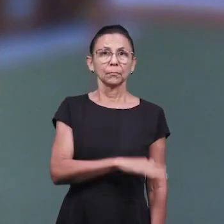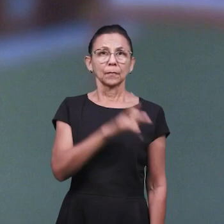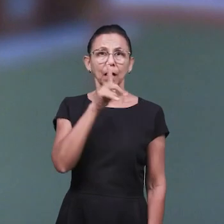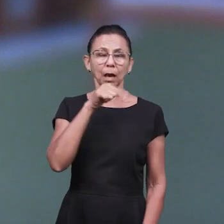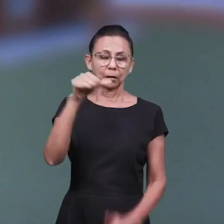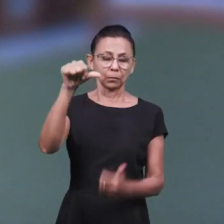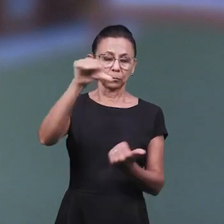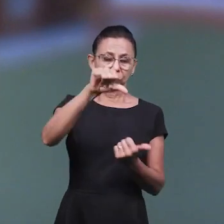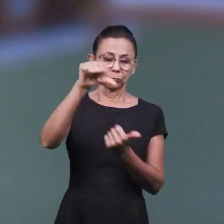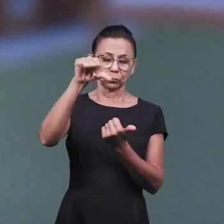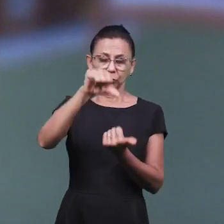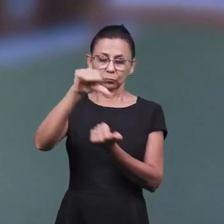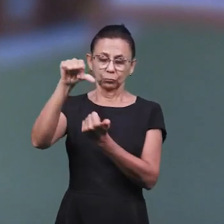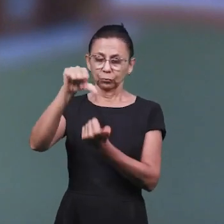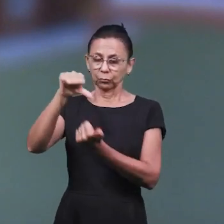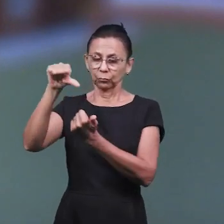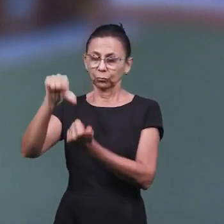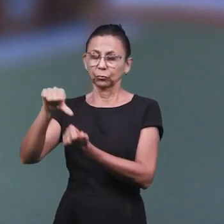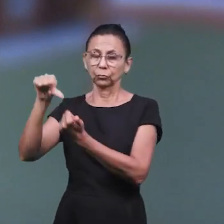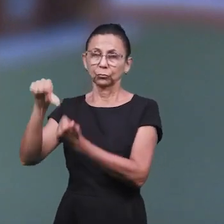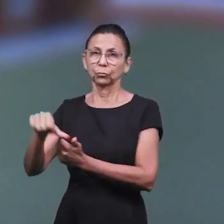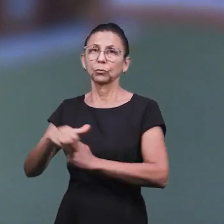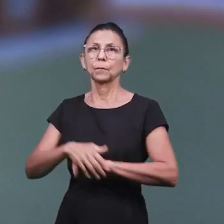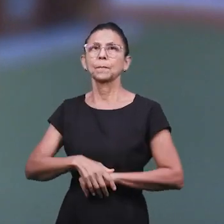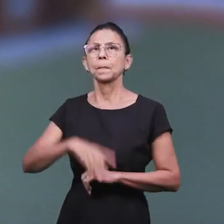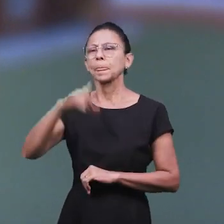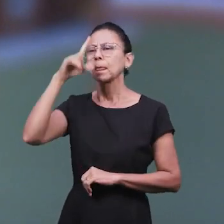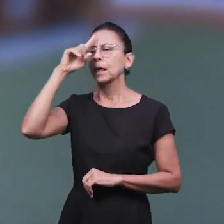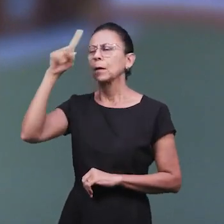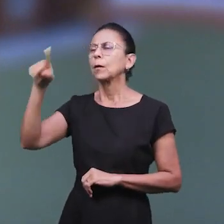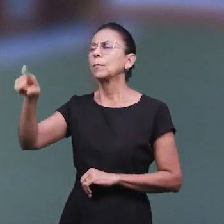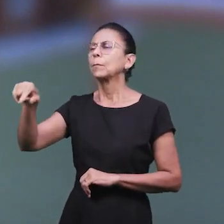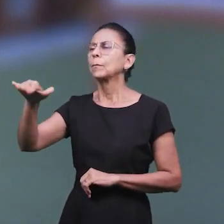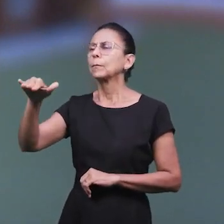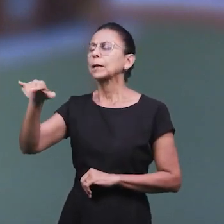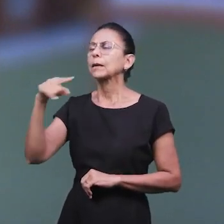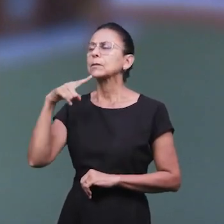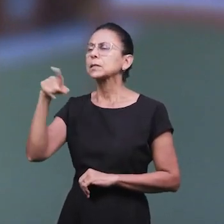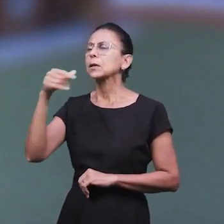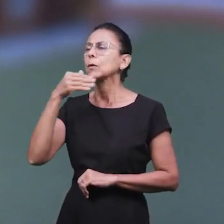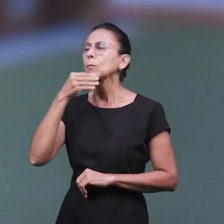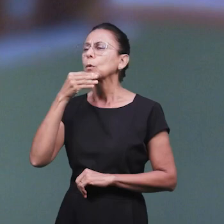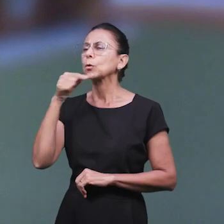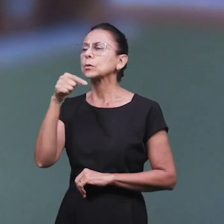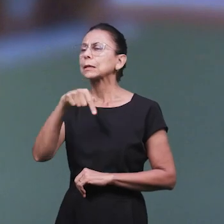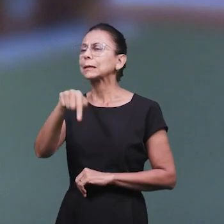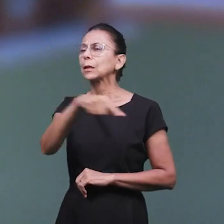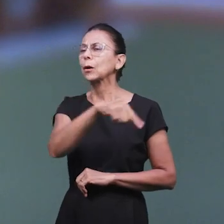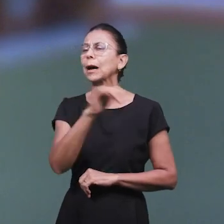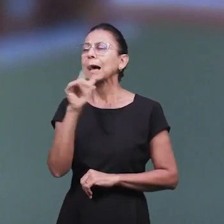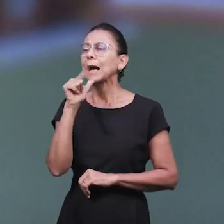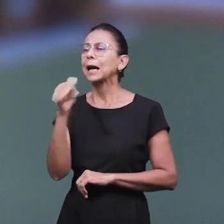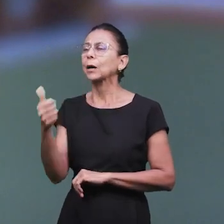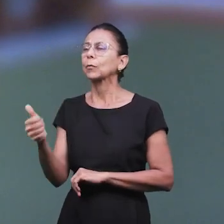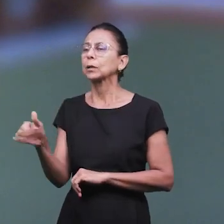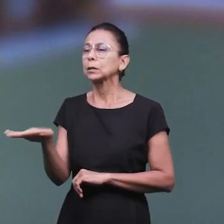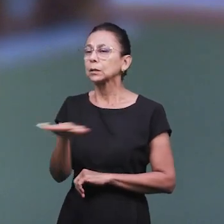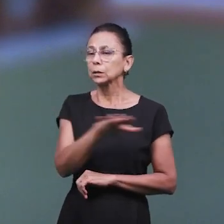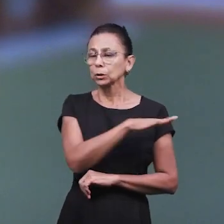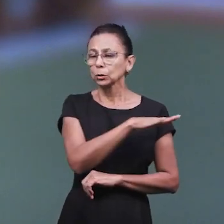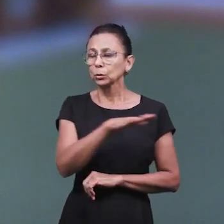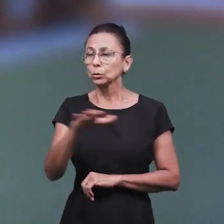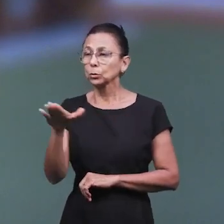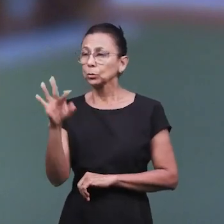água. Então ele falou para que eles enchessem de água aqueles potes. e eles foram cheios até em